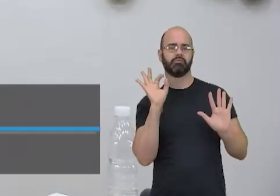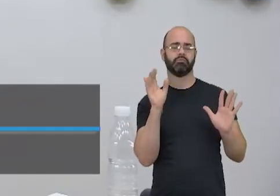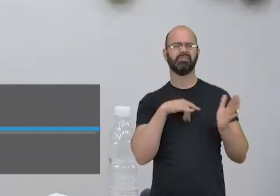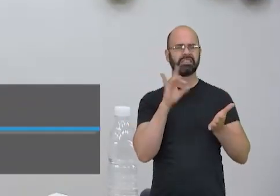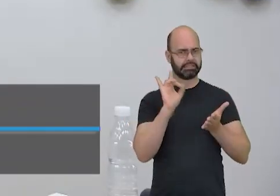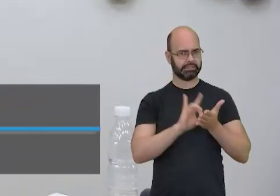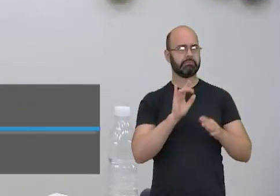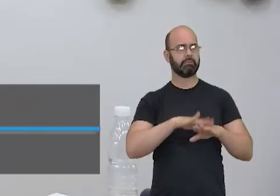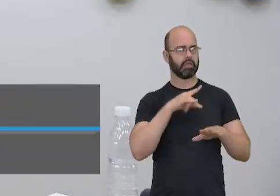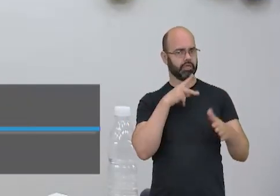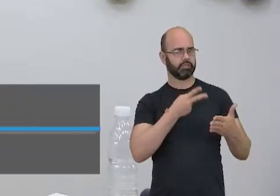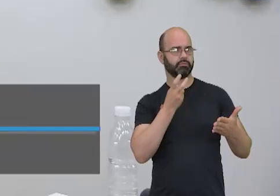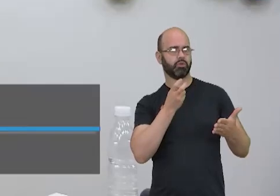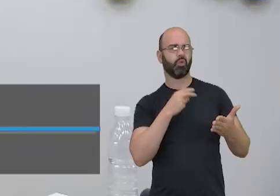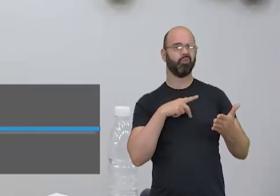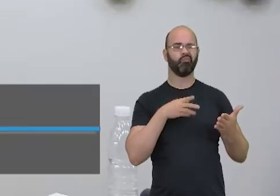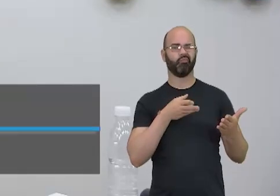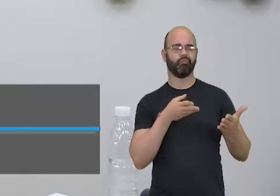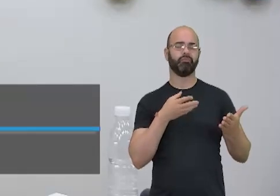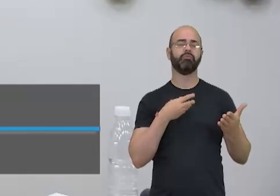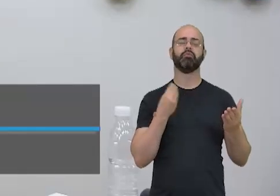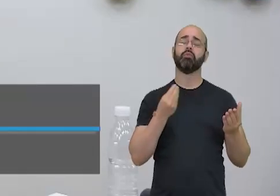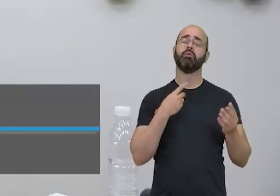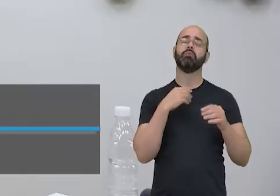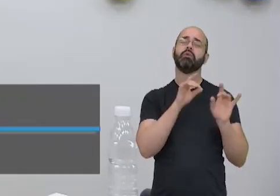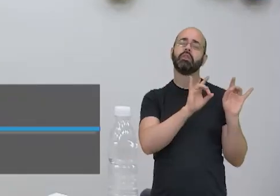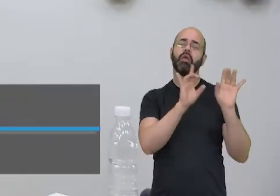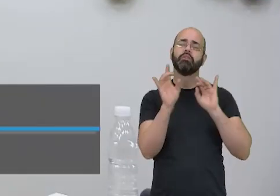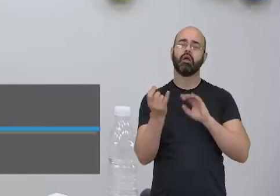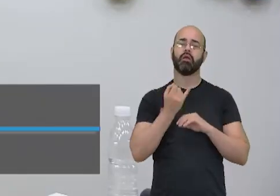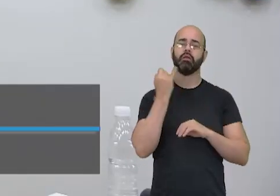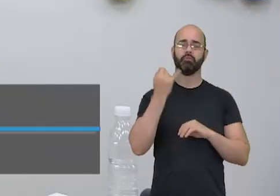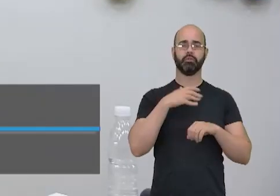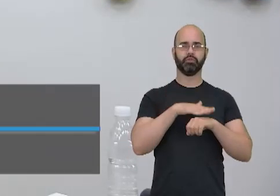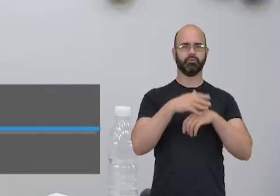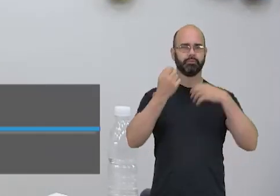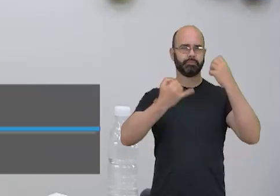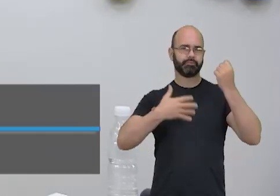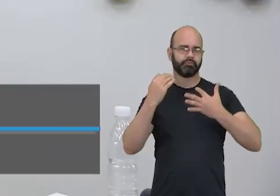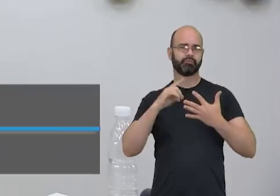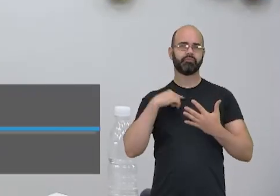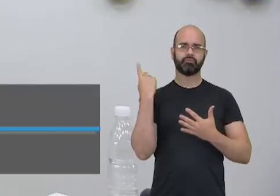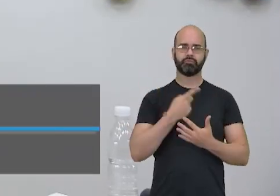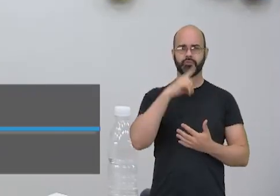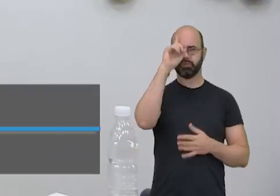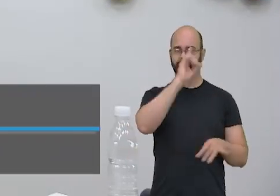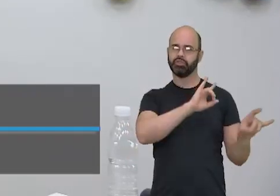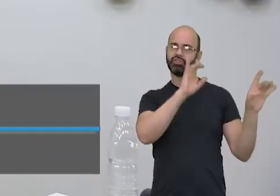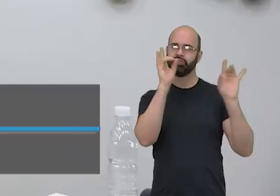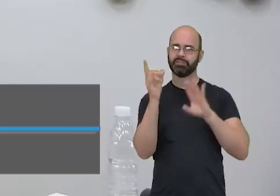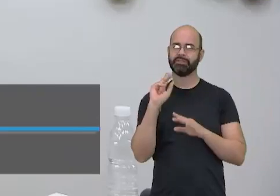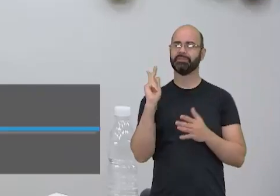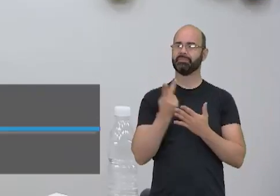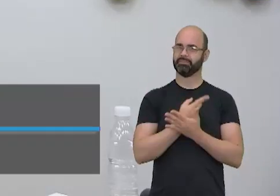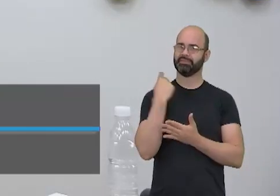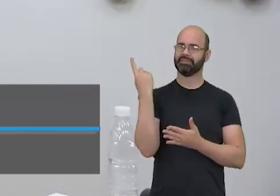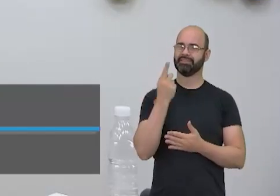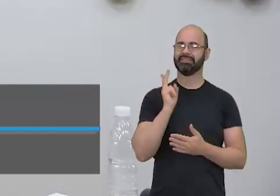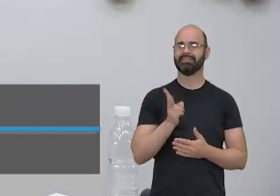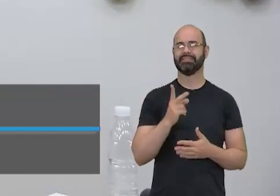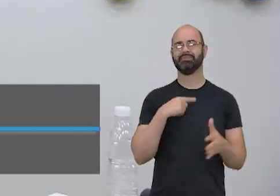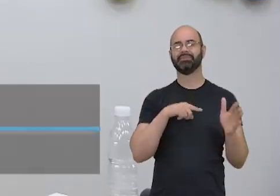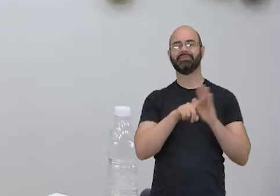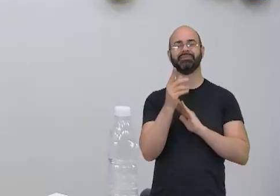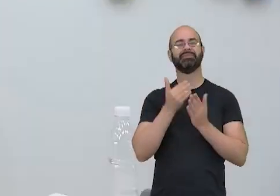super importante esses detalhes, sim, e ver aí num texto que é comum no nosso dia a dia, ok? Então, vamos para a nossa